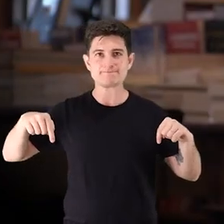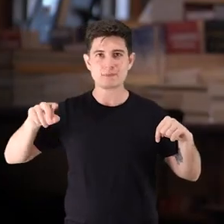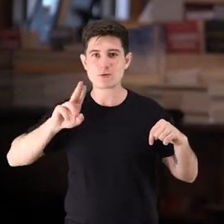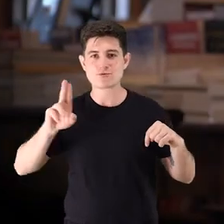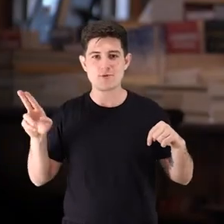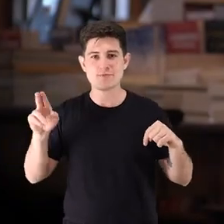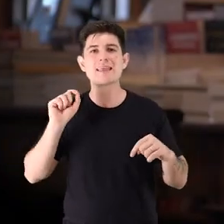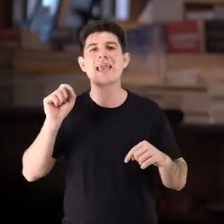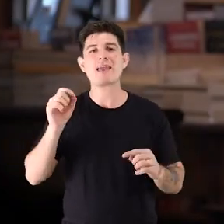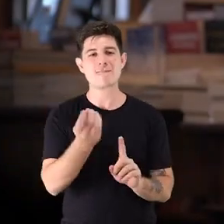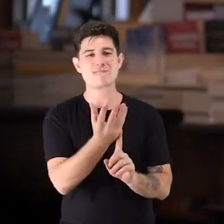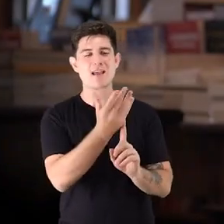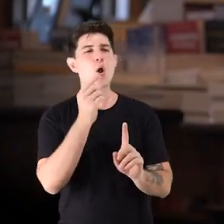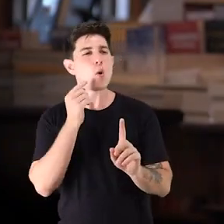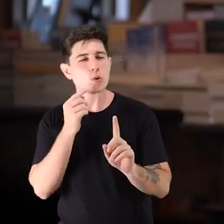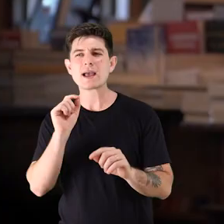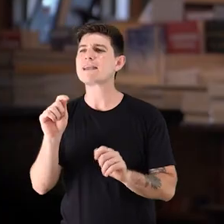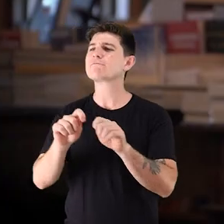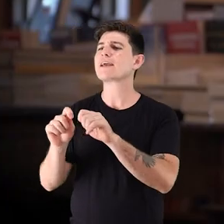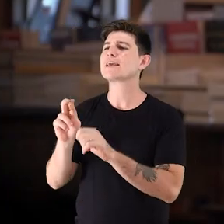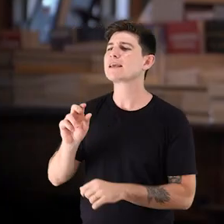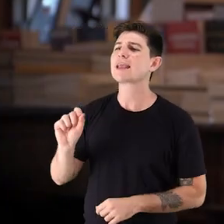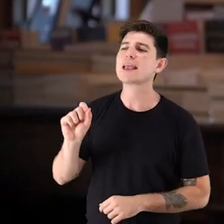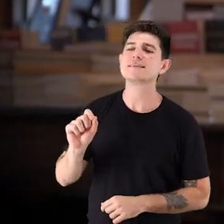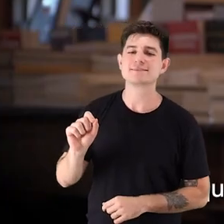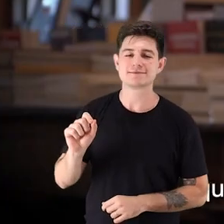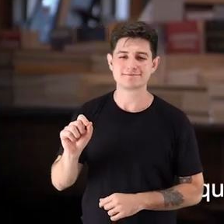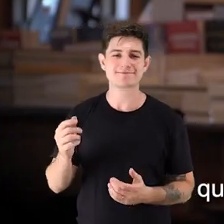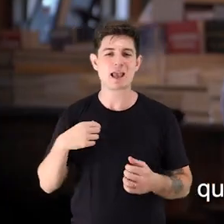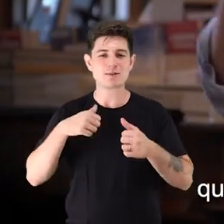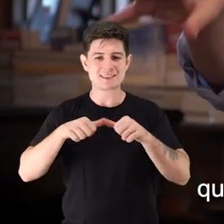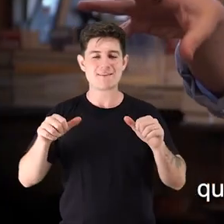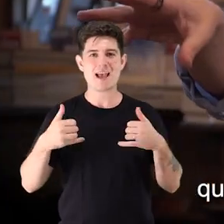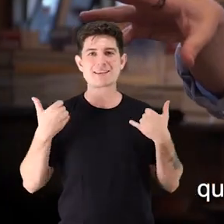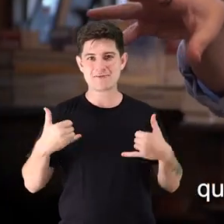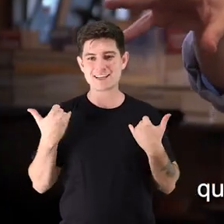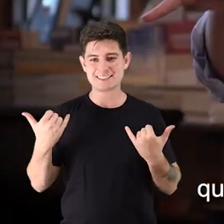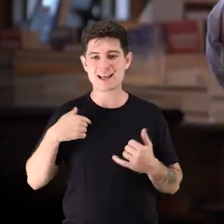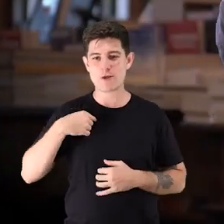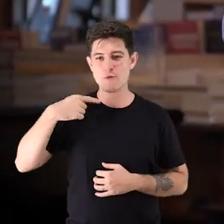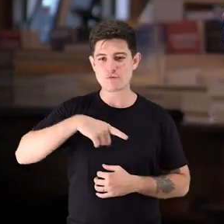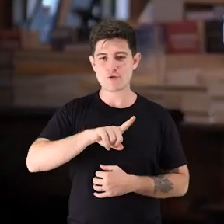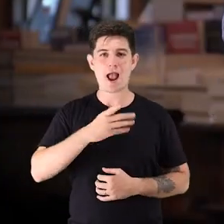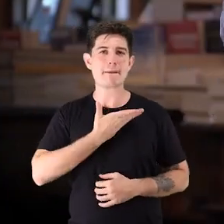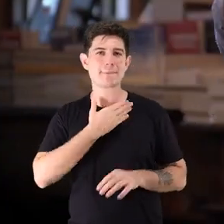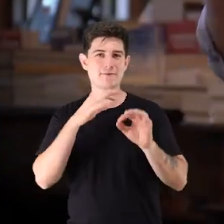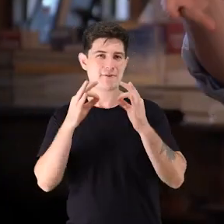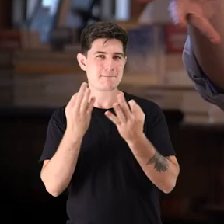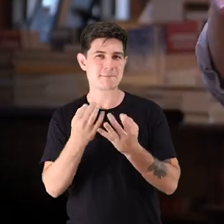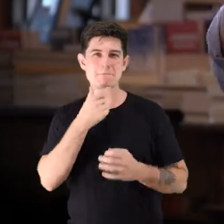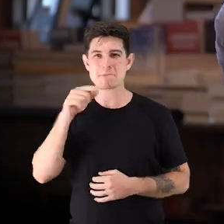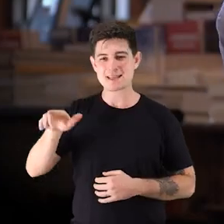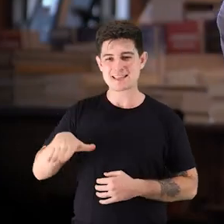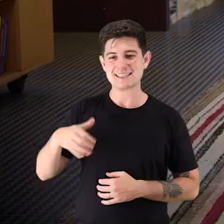recente, Quem assoplado minhas velas, Quem assoprou as minhas velas, né? Que também nasceu de um aniversário que eu estava, e eu vi um menininho que é